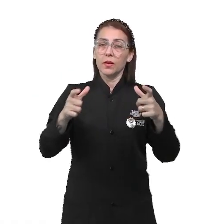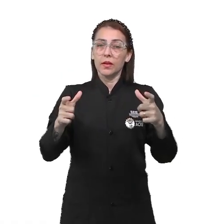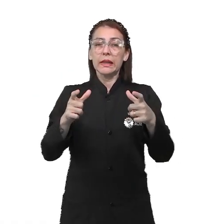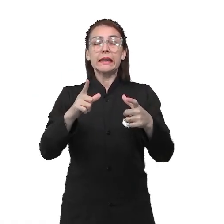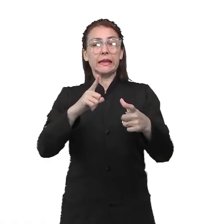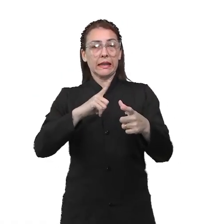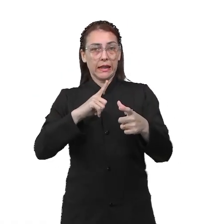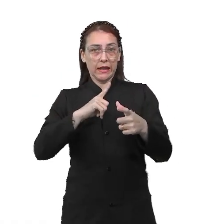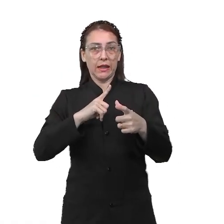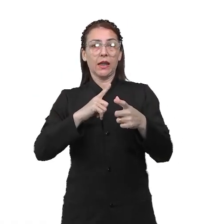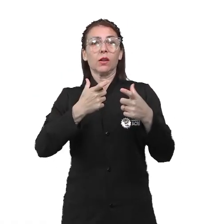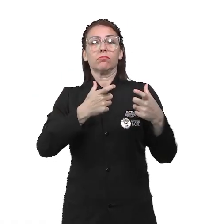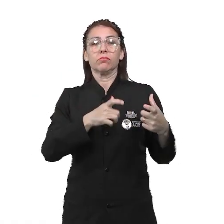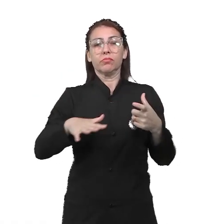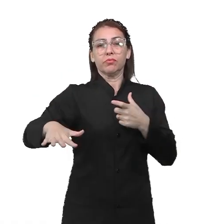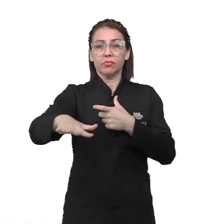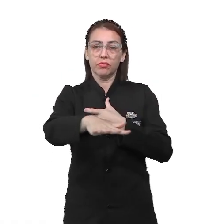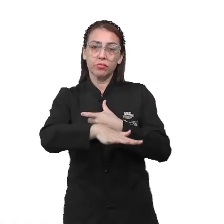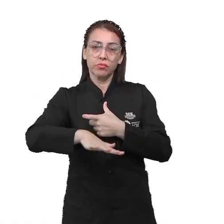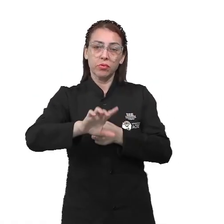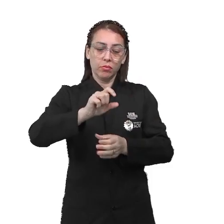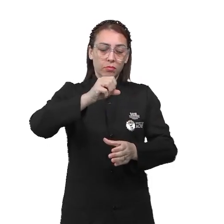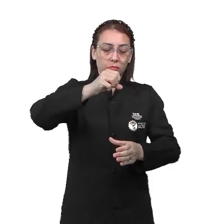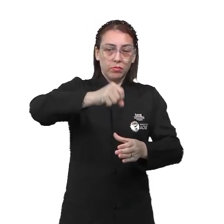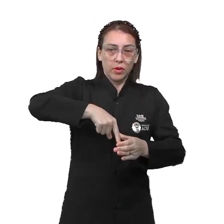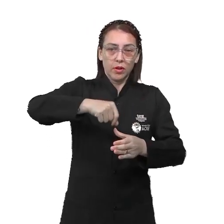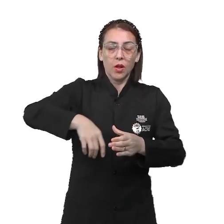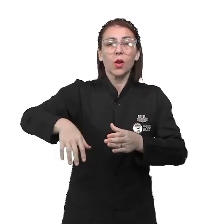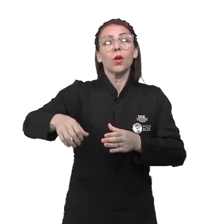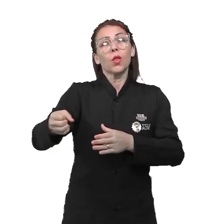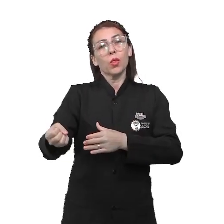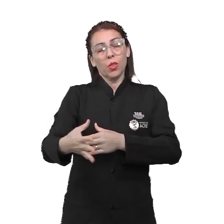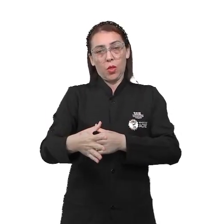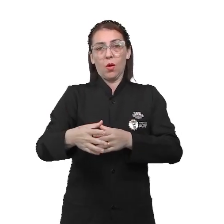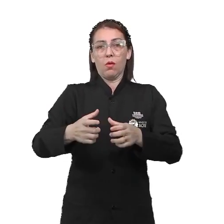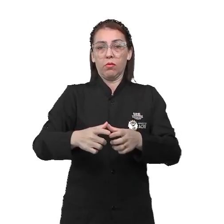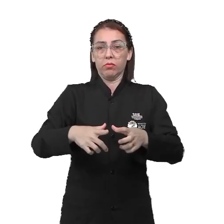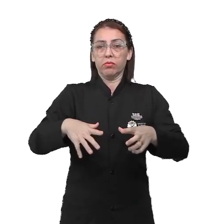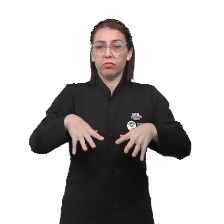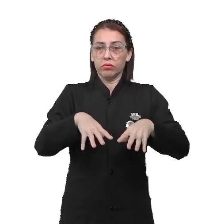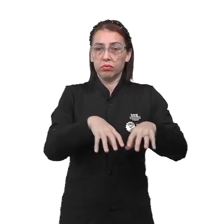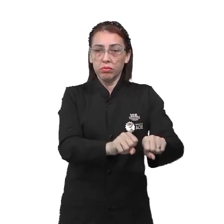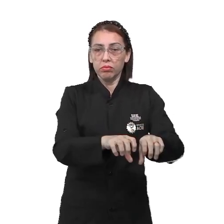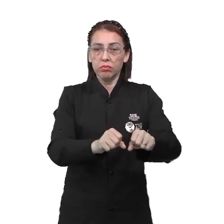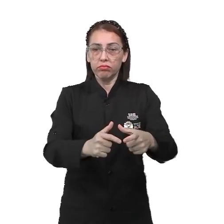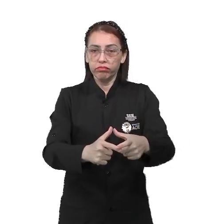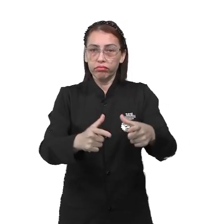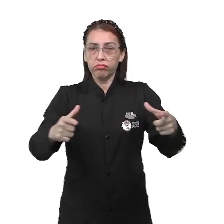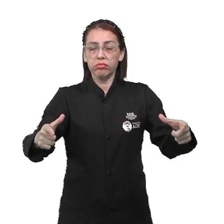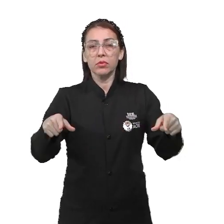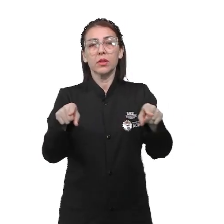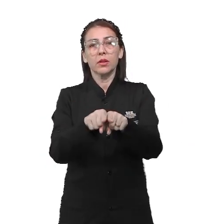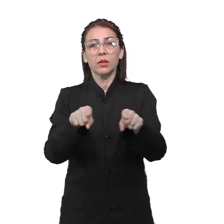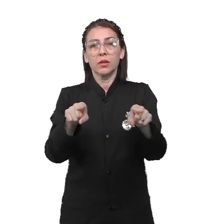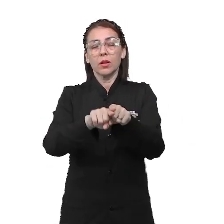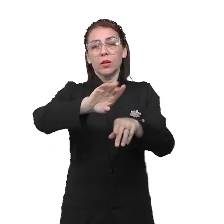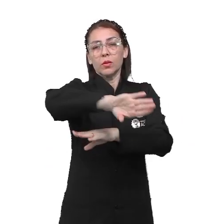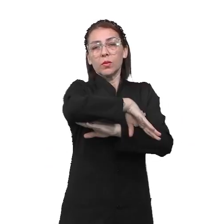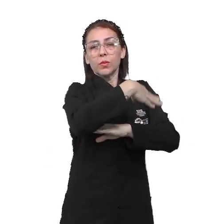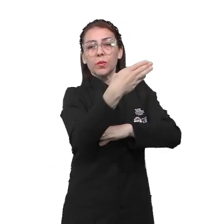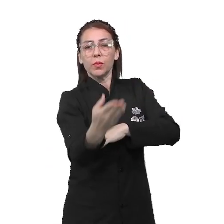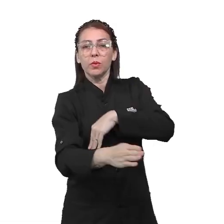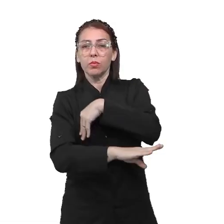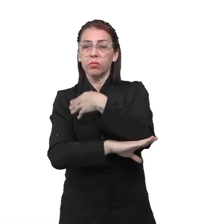exigiu novas áreas para o plantio. Novas áreas foram sendo ocupadas. Isso levou ao desmatamento em